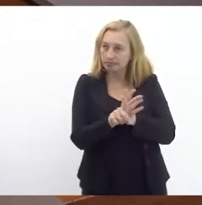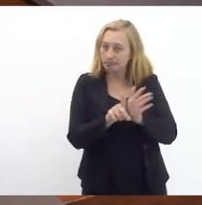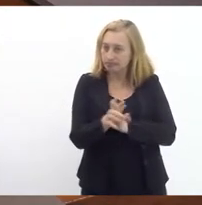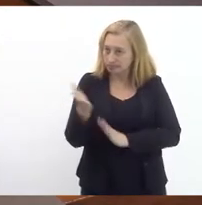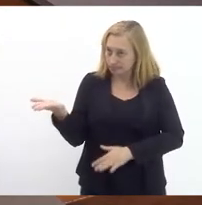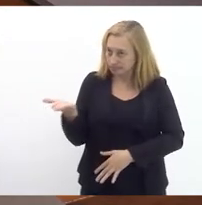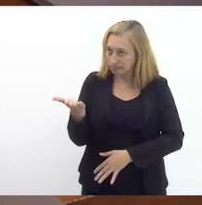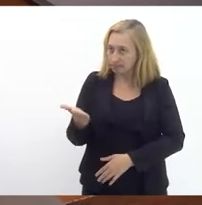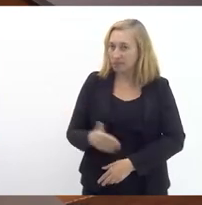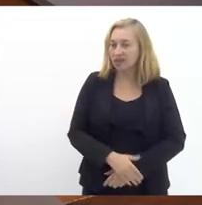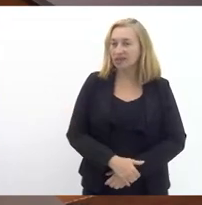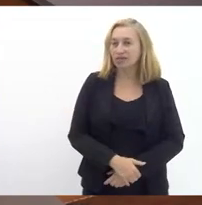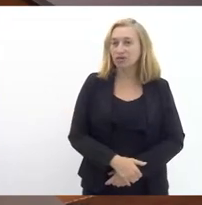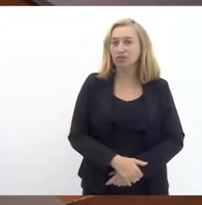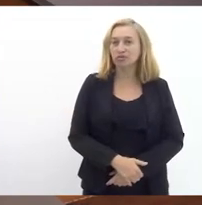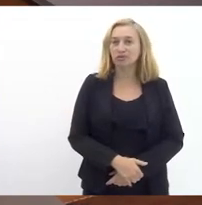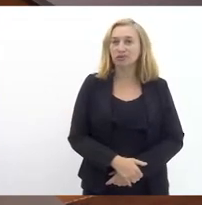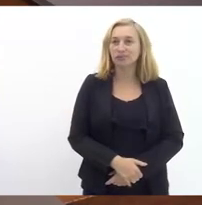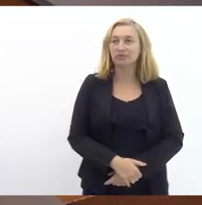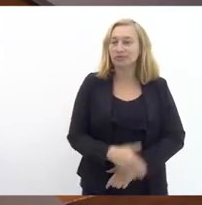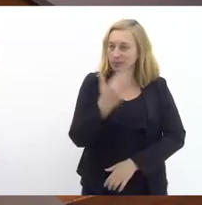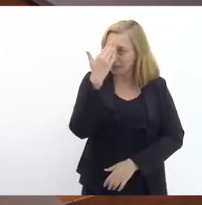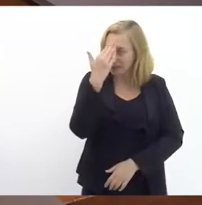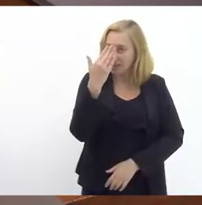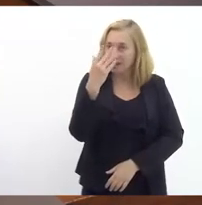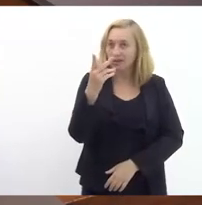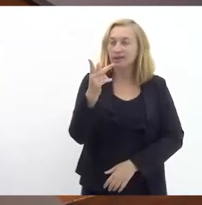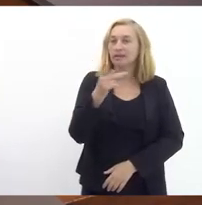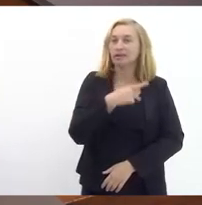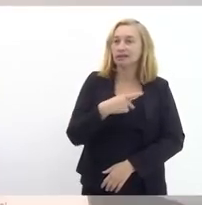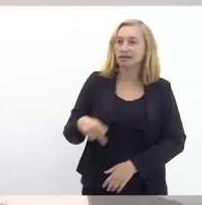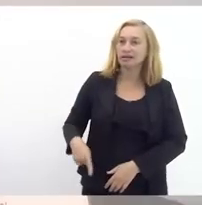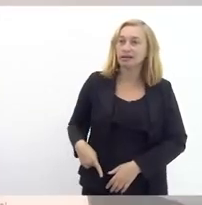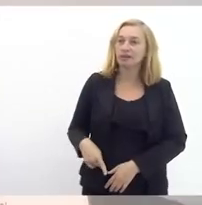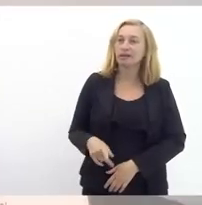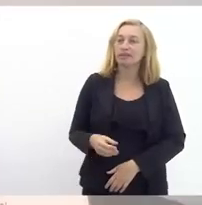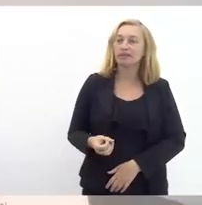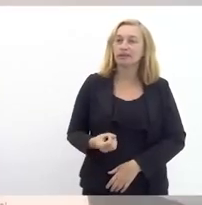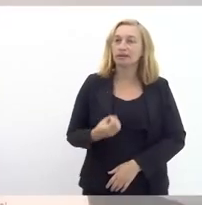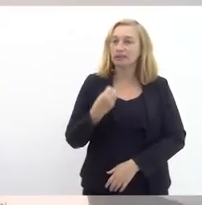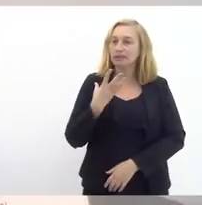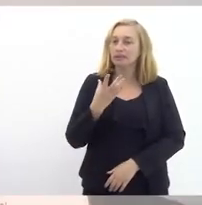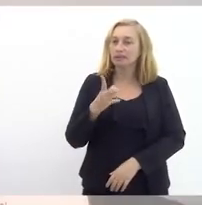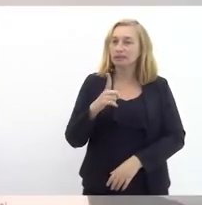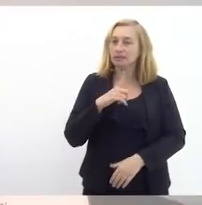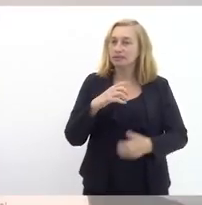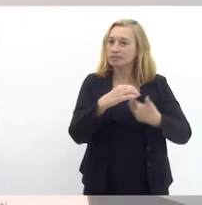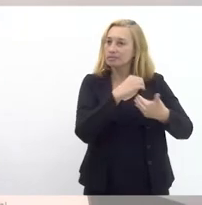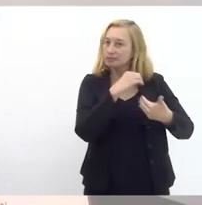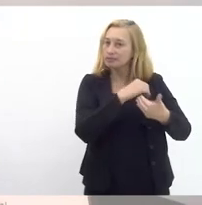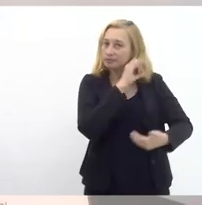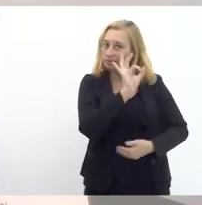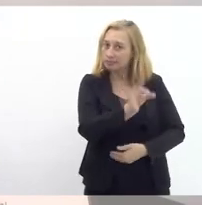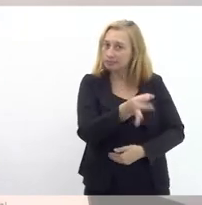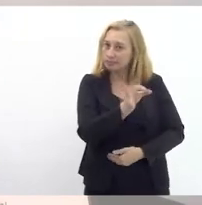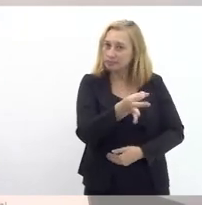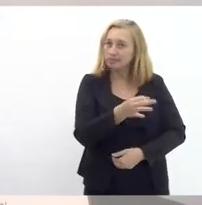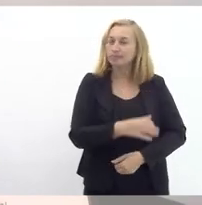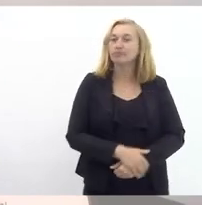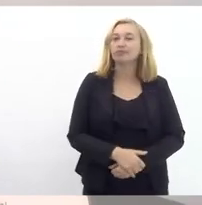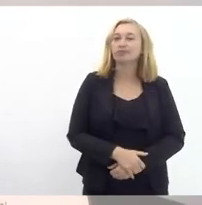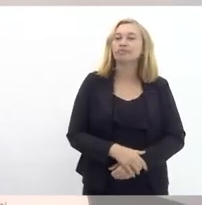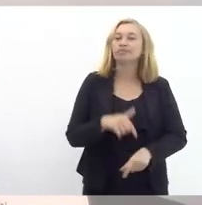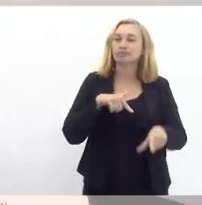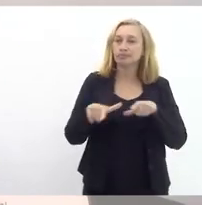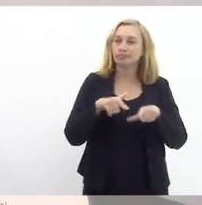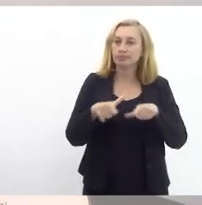gentileza. Tá bom. Obrigado, presidente, por sempre é bom ter orientação, certo? Então, pelo